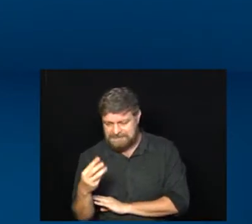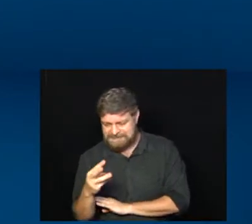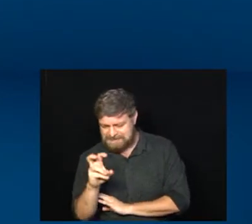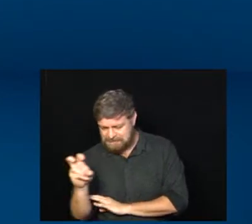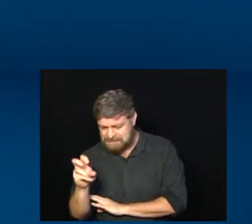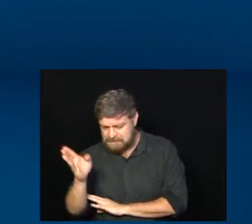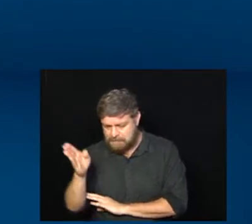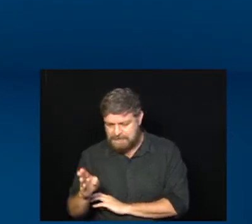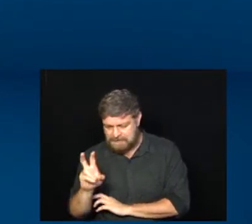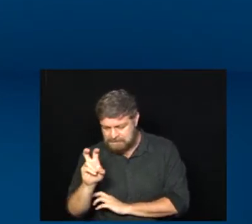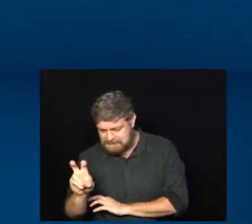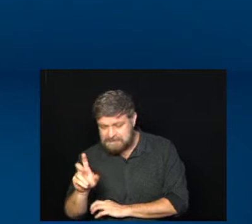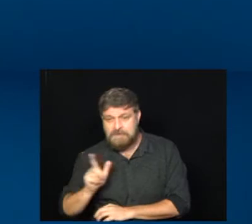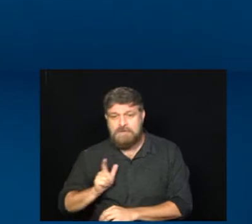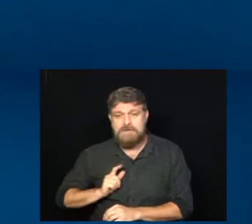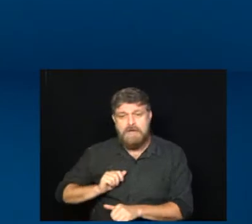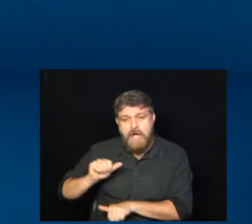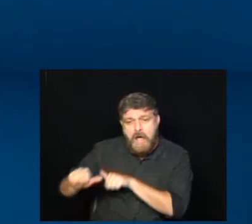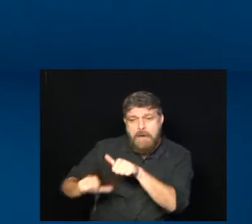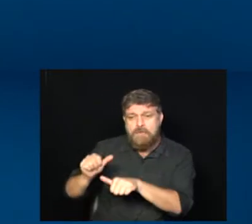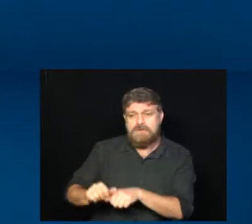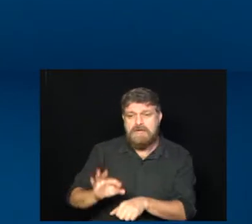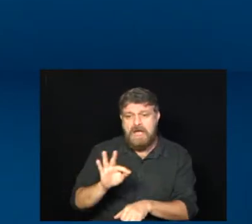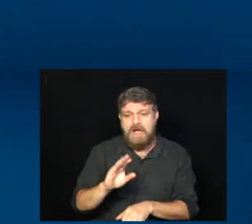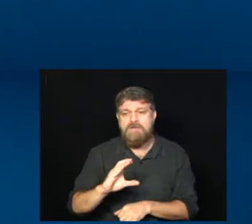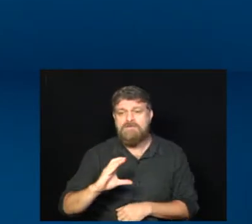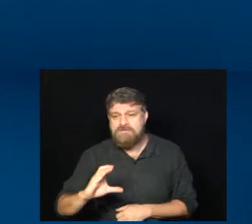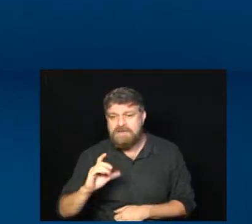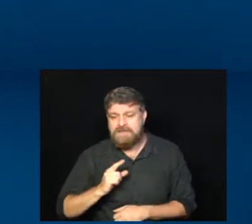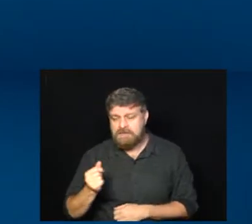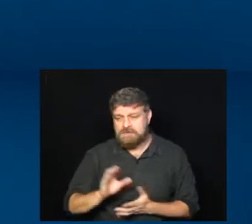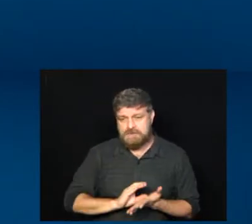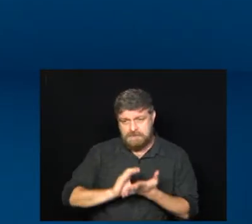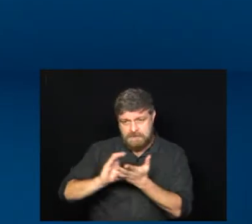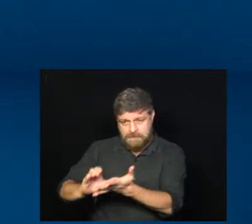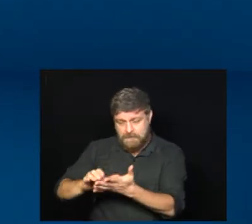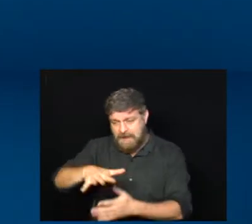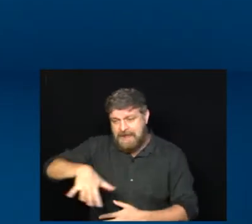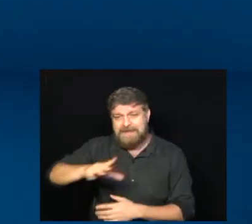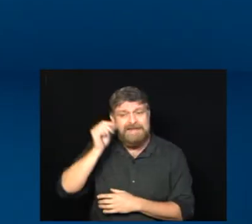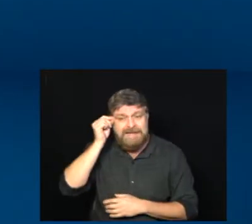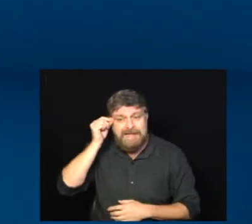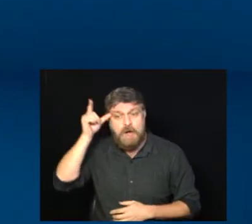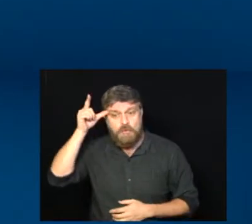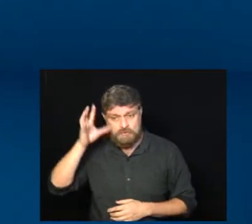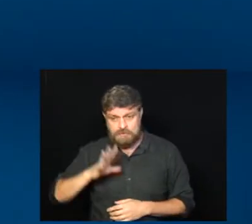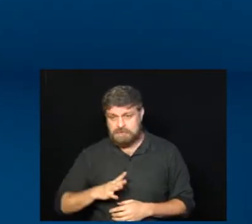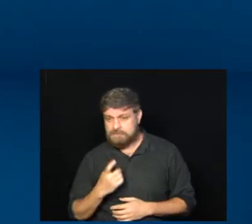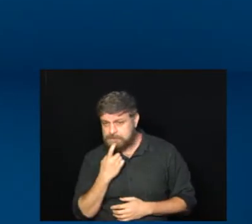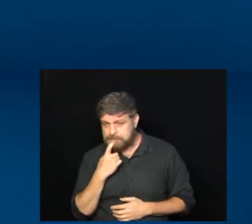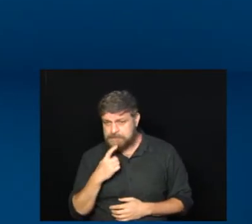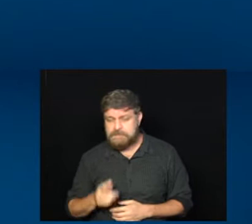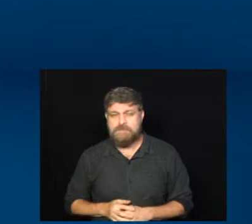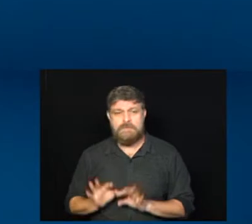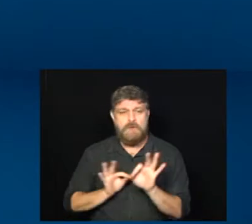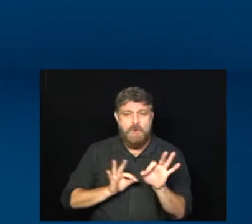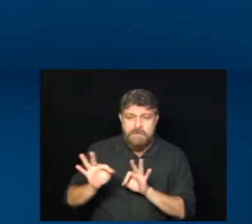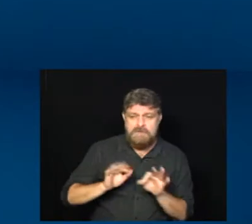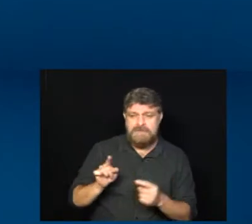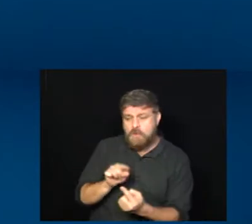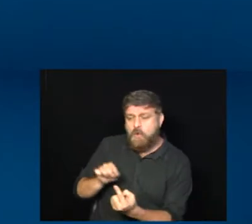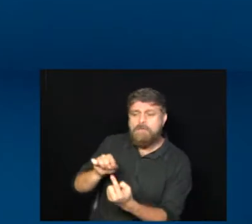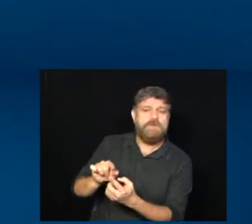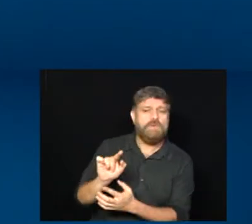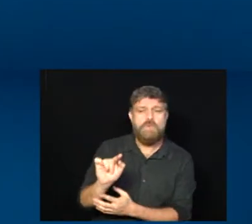2005, que trata da criação do FIC, o Fundo de Investimentos Culturais do município de Campinas. O projeto tem a